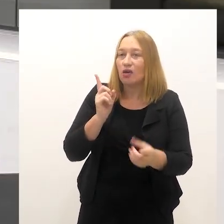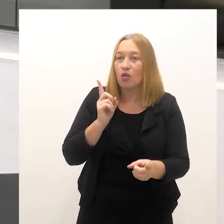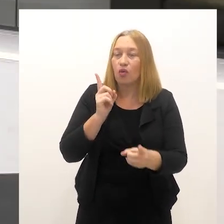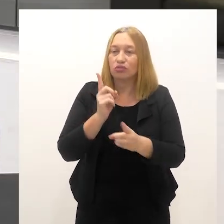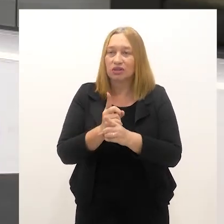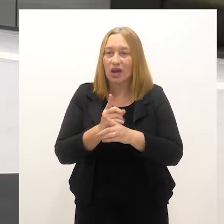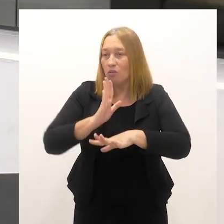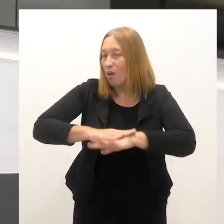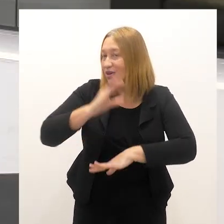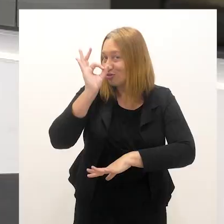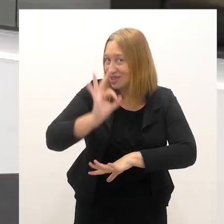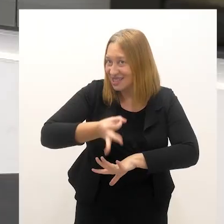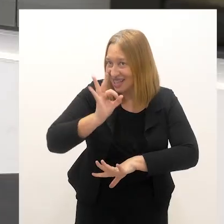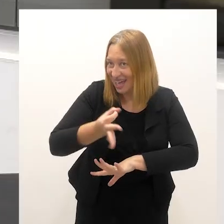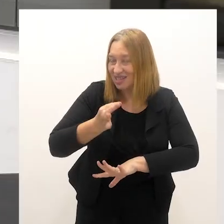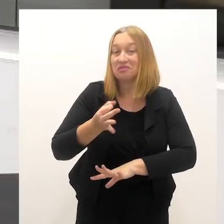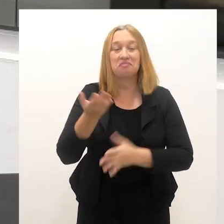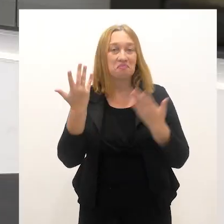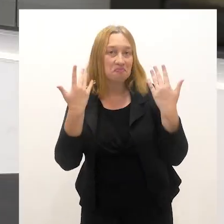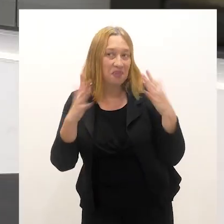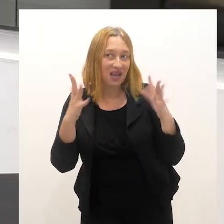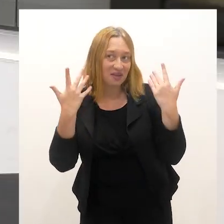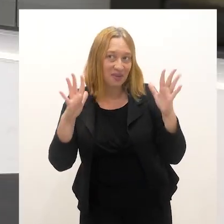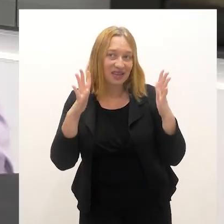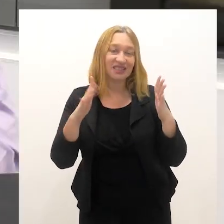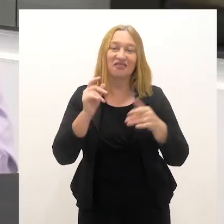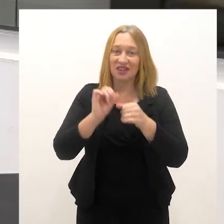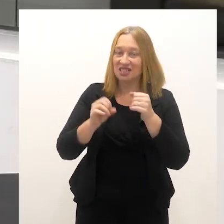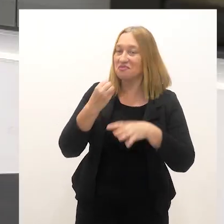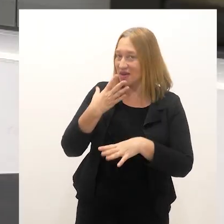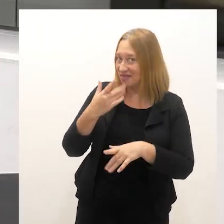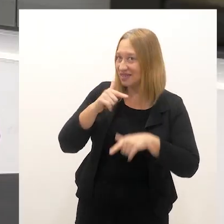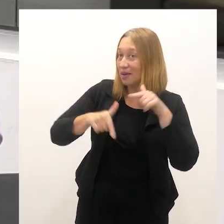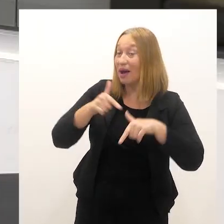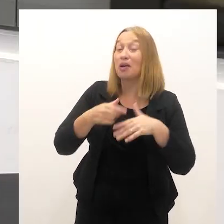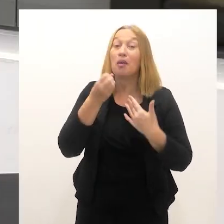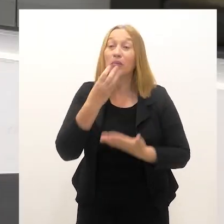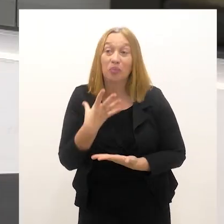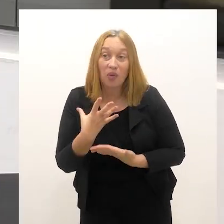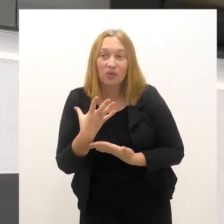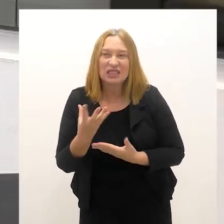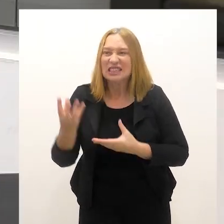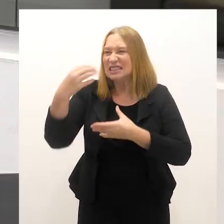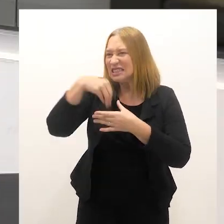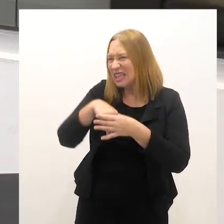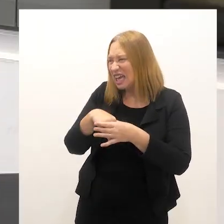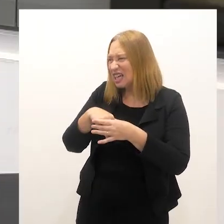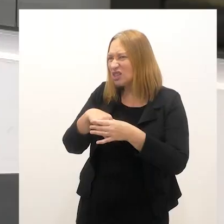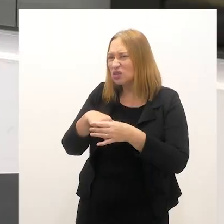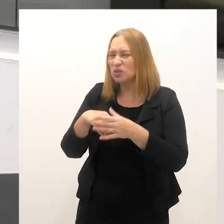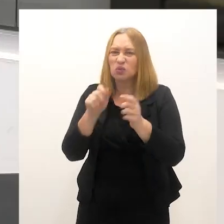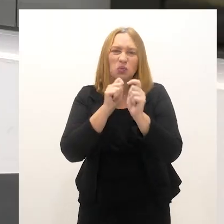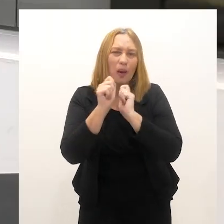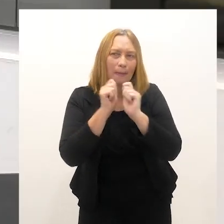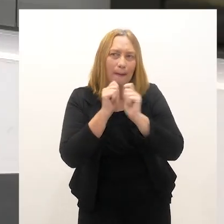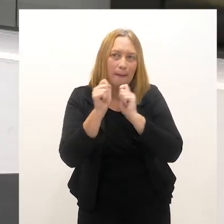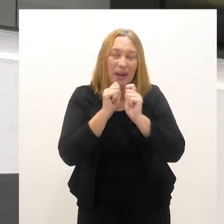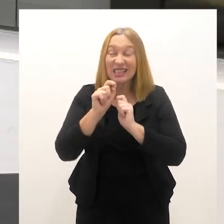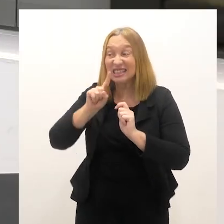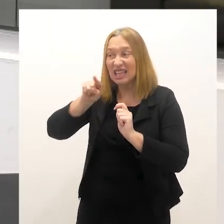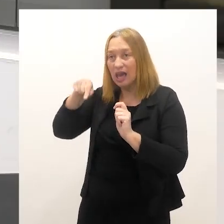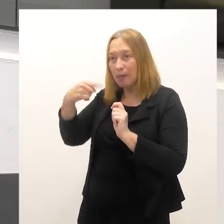Achar conforto na zona do desconforto. Exatamente. Parabéns, está executando bem o trabalho. Bom, dentro desses furos